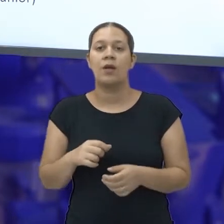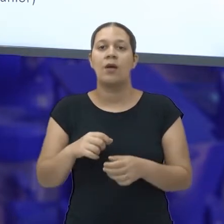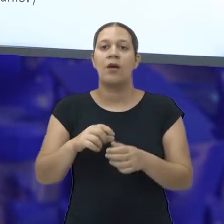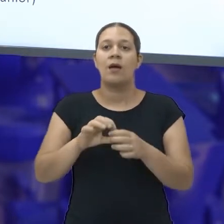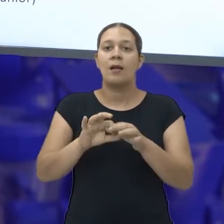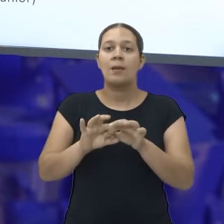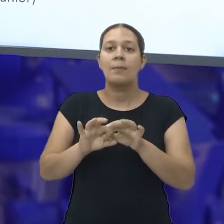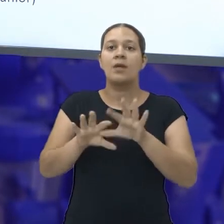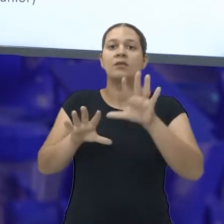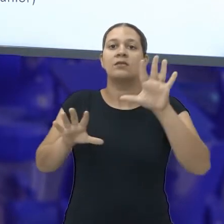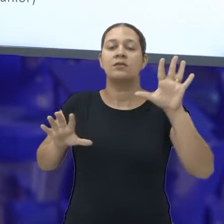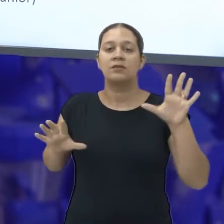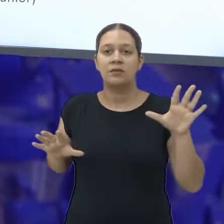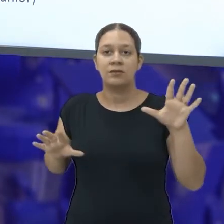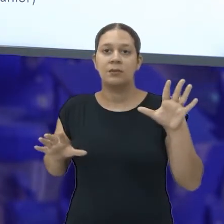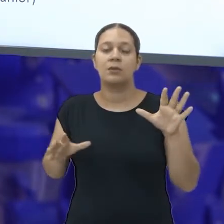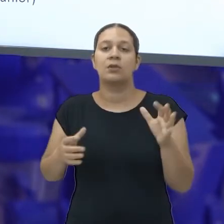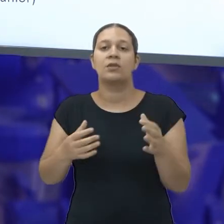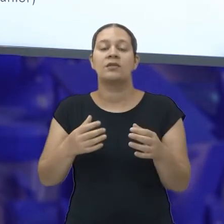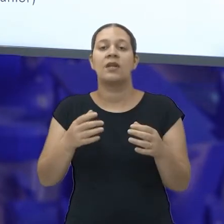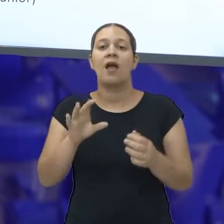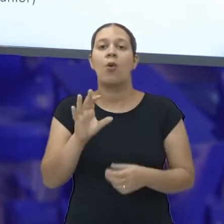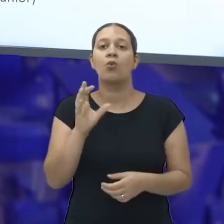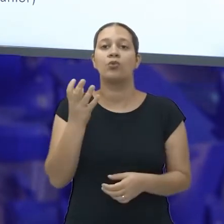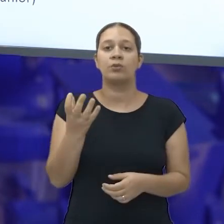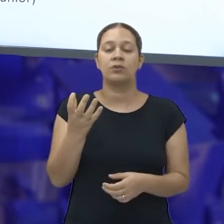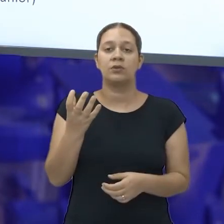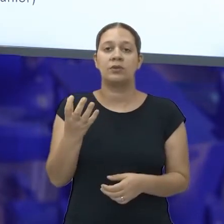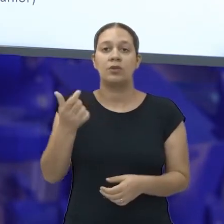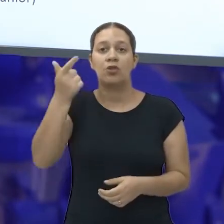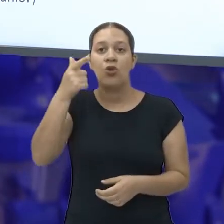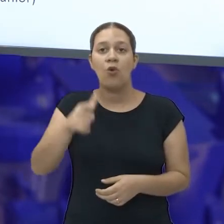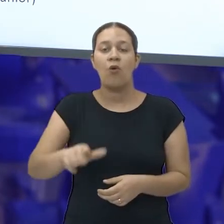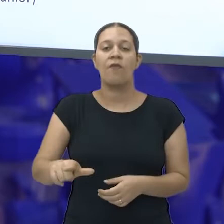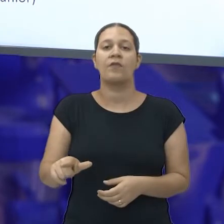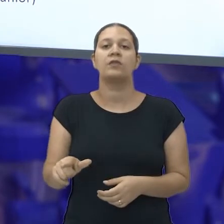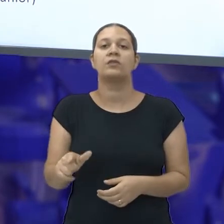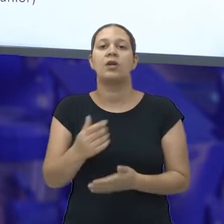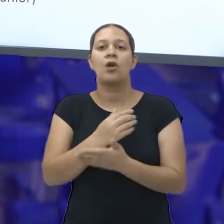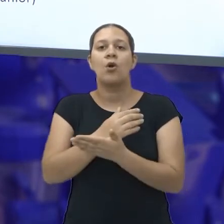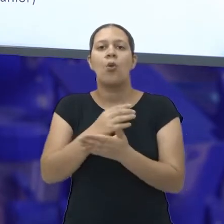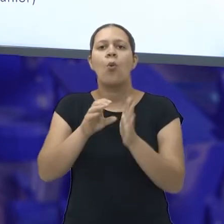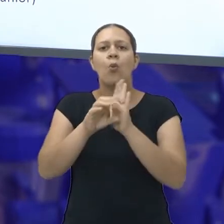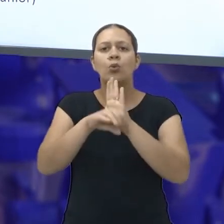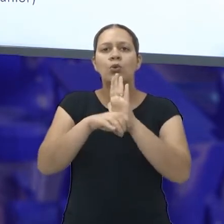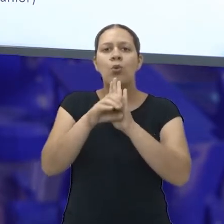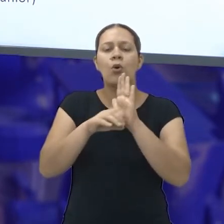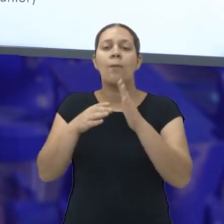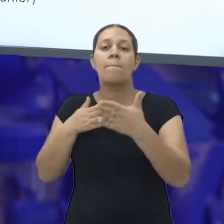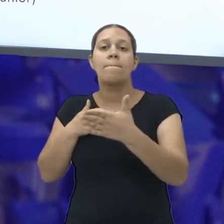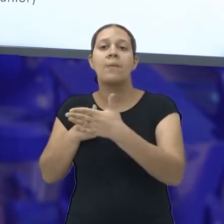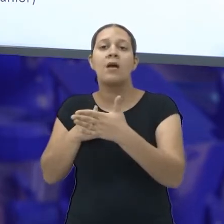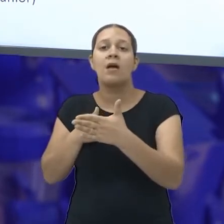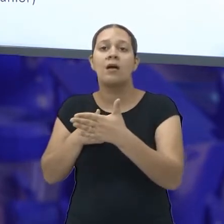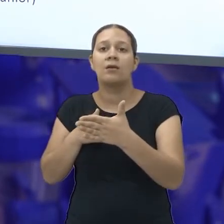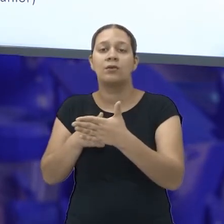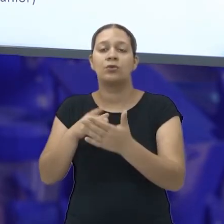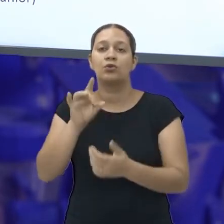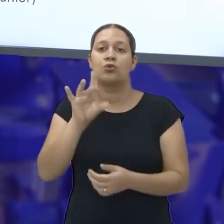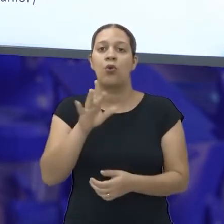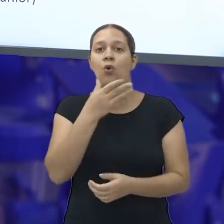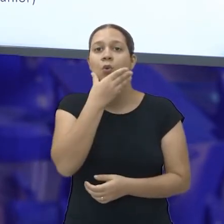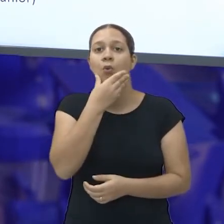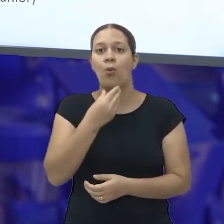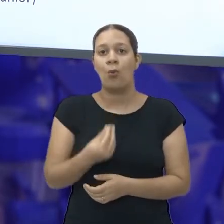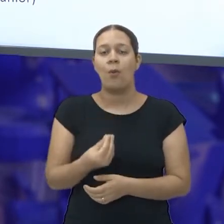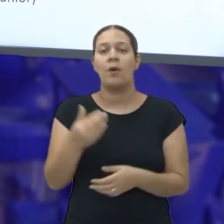em 1776. Acontece que, novamente, era um conteúdo restrito, né? Só os homens